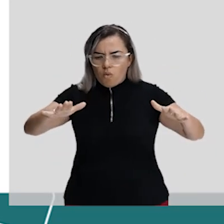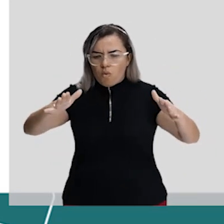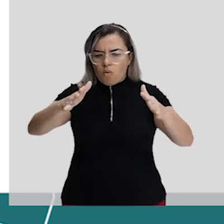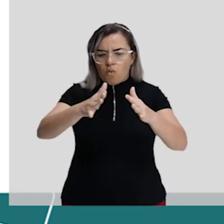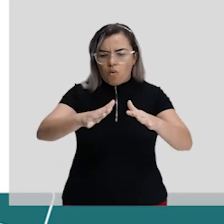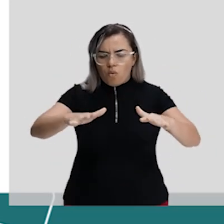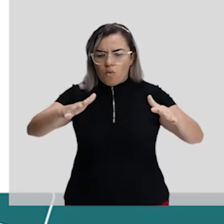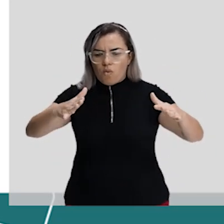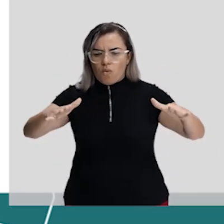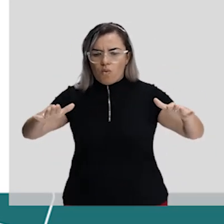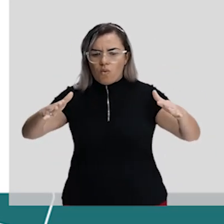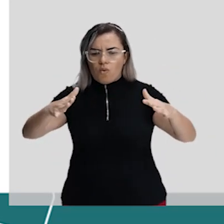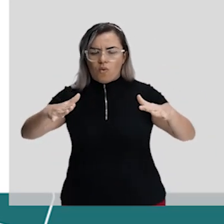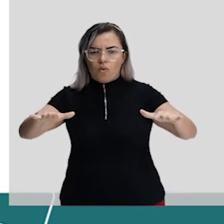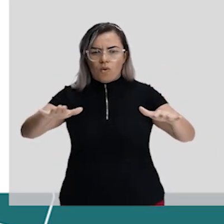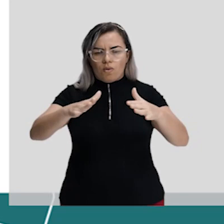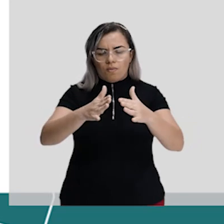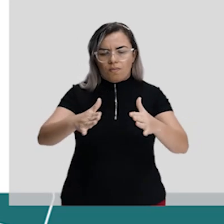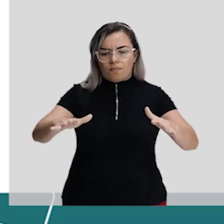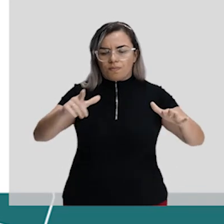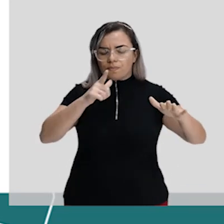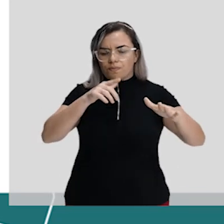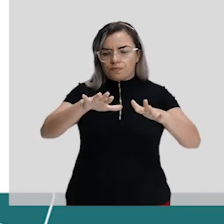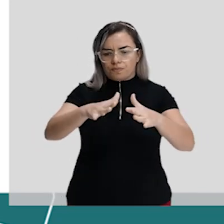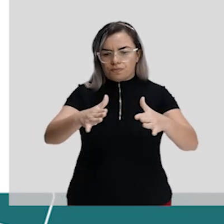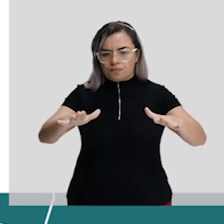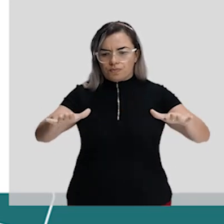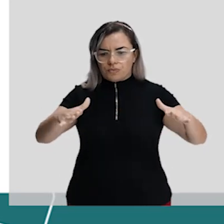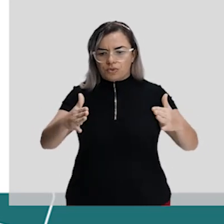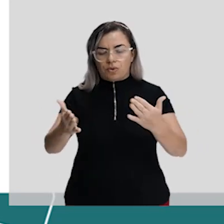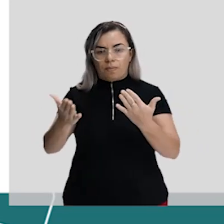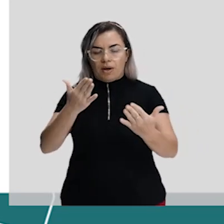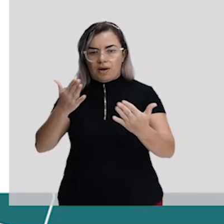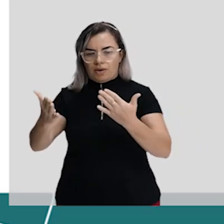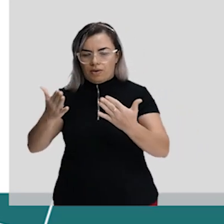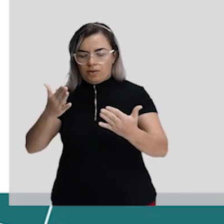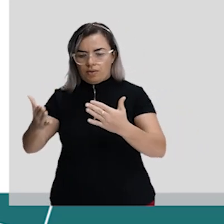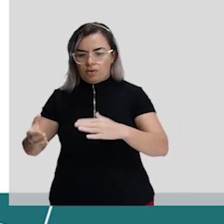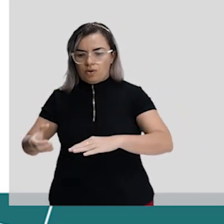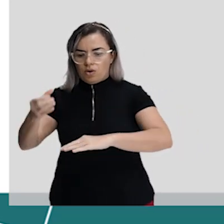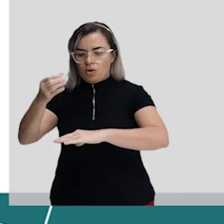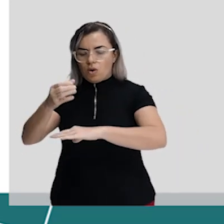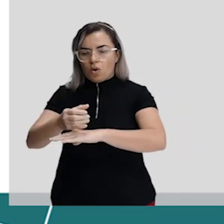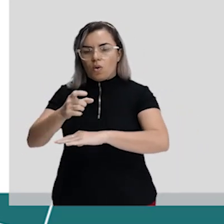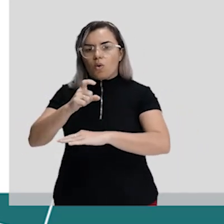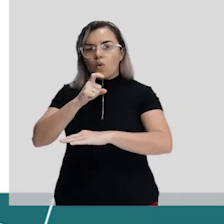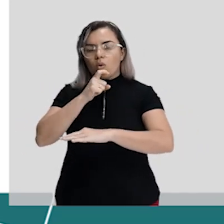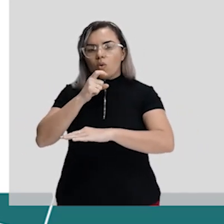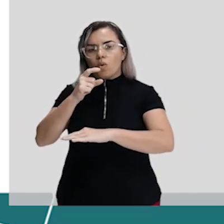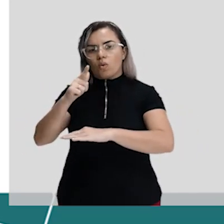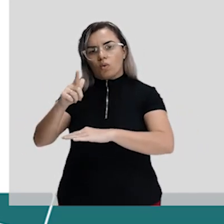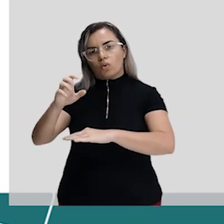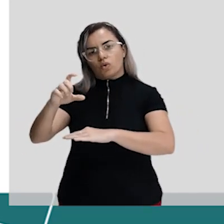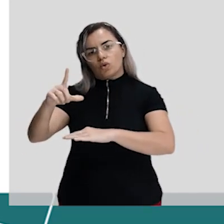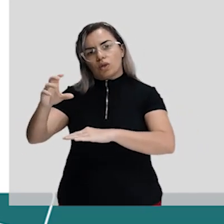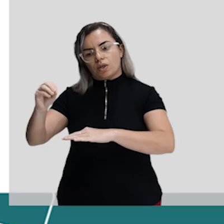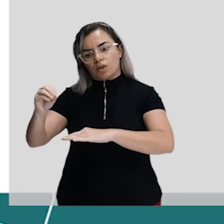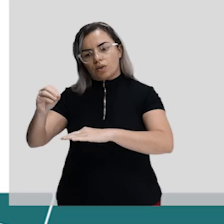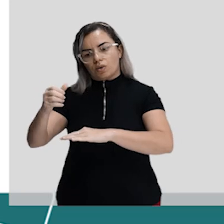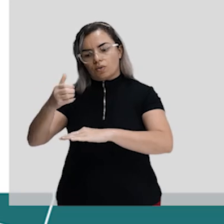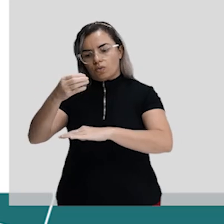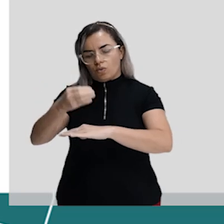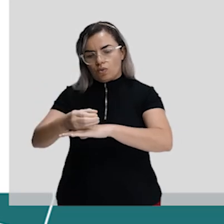flutuam na água do mar, assim como o gelo em um copo com água potável.